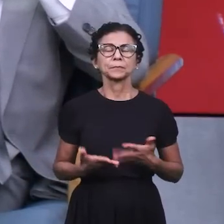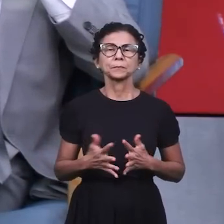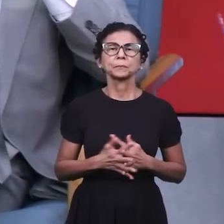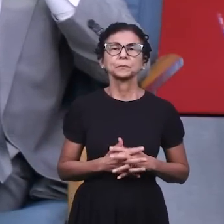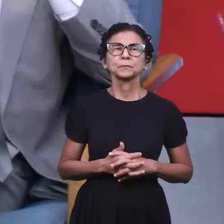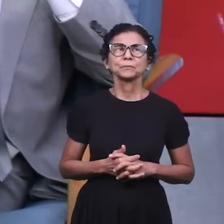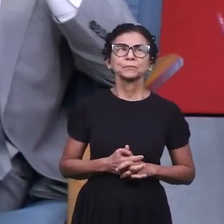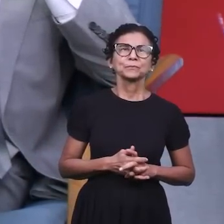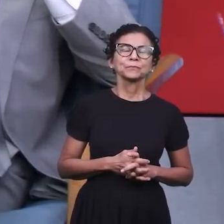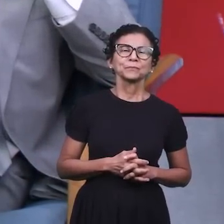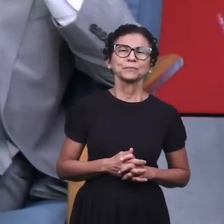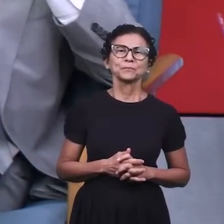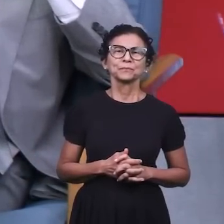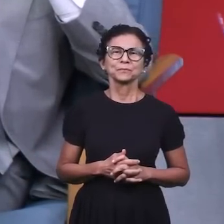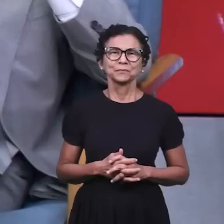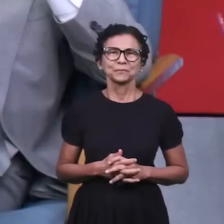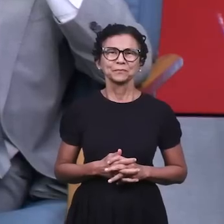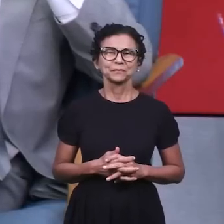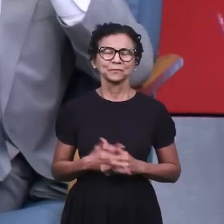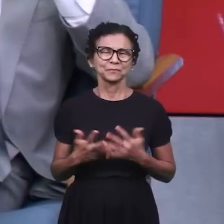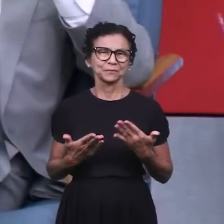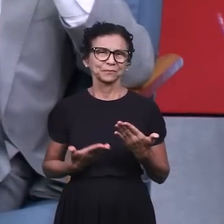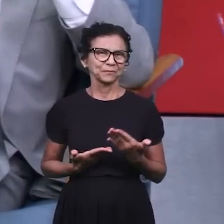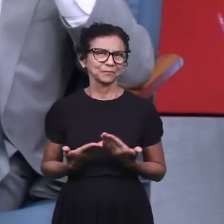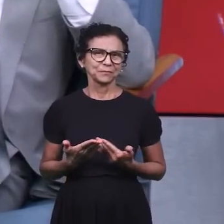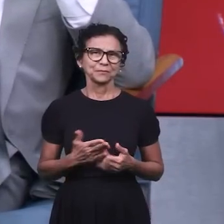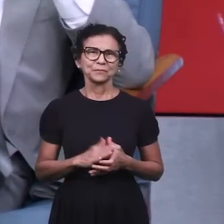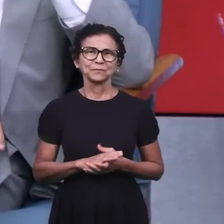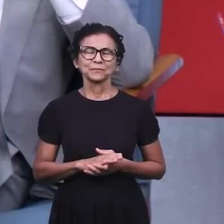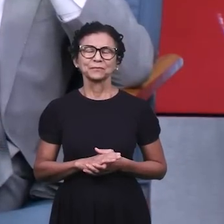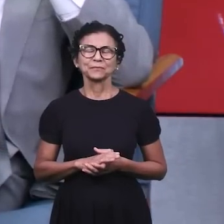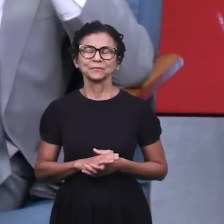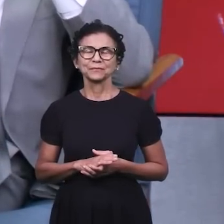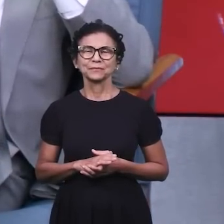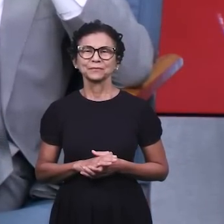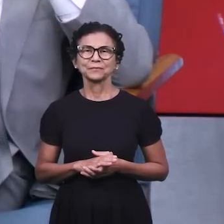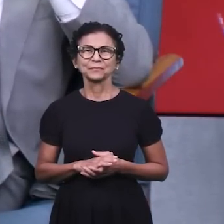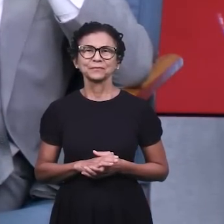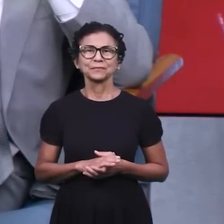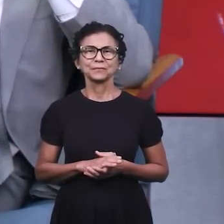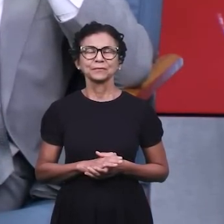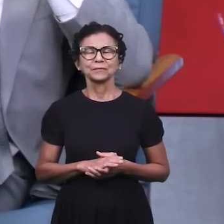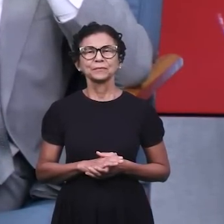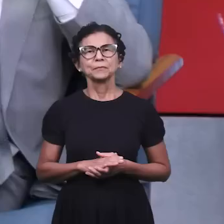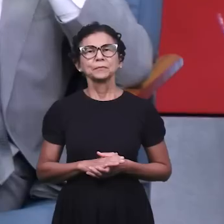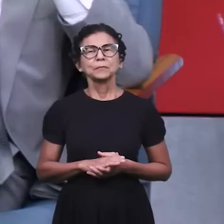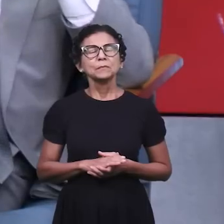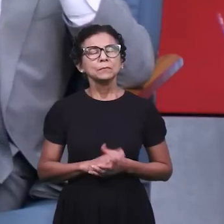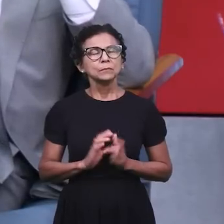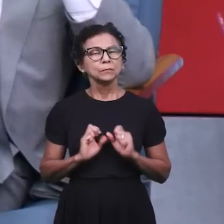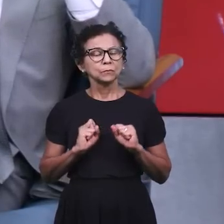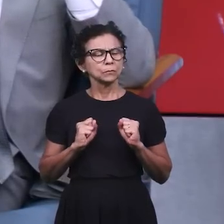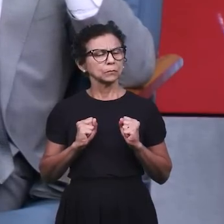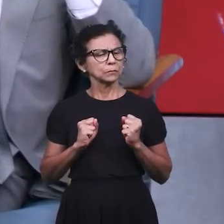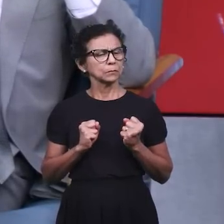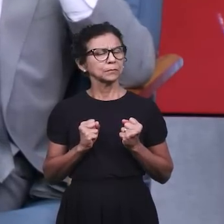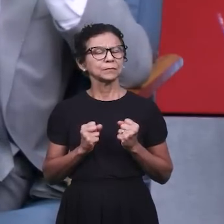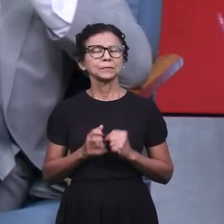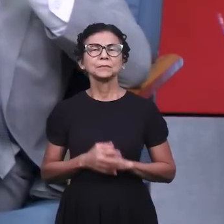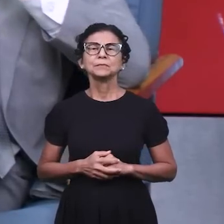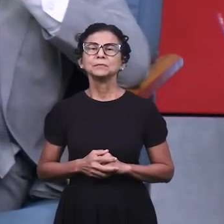senhora, uma serva de Deus, foi minha ovelha, não vou dizer o nome, mas ela muito